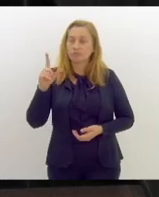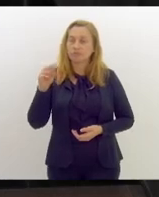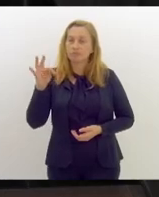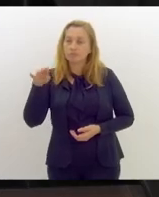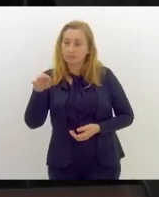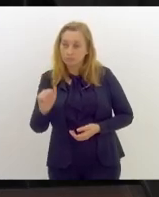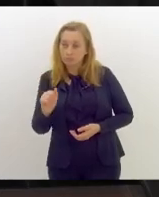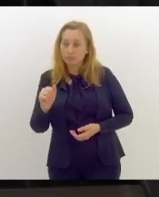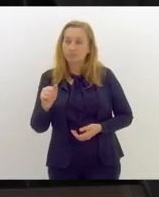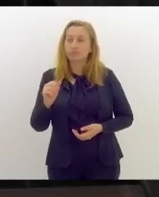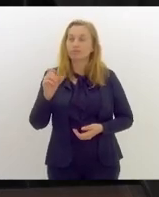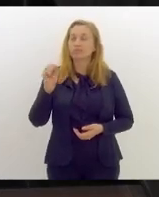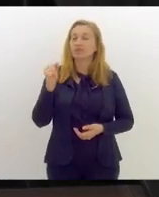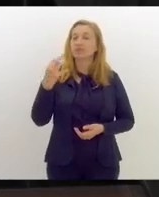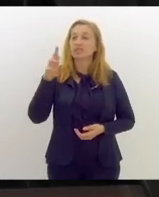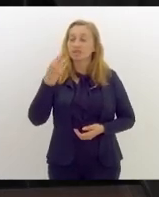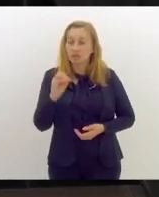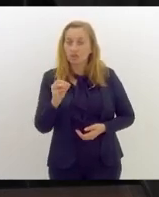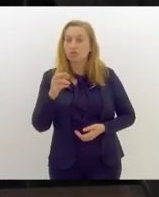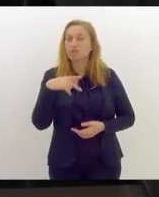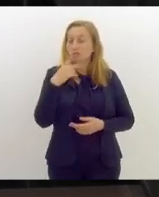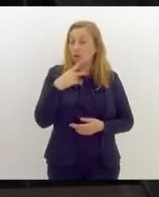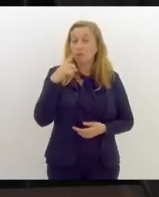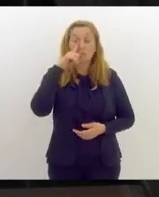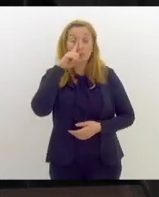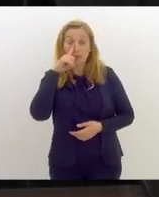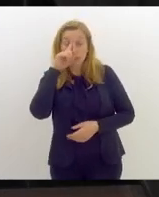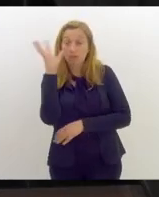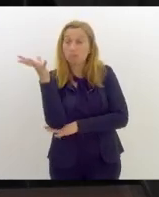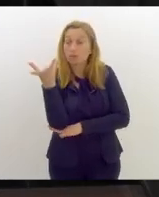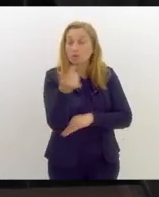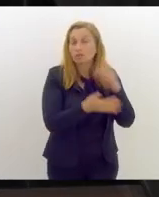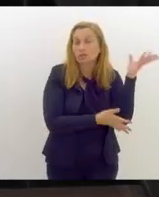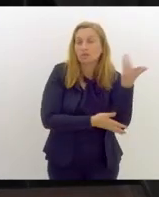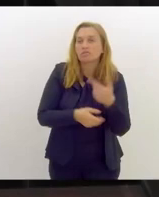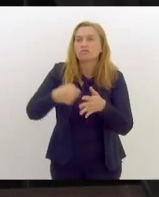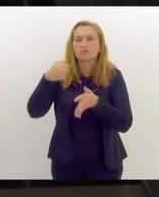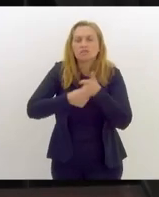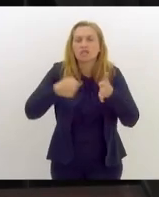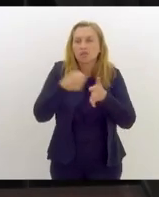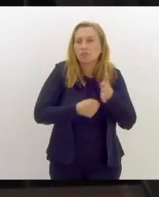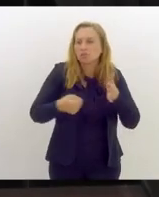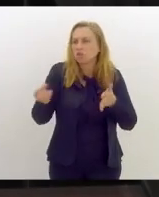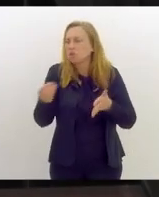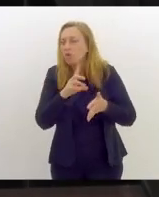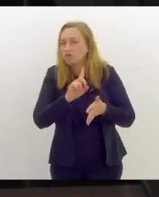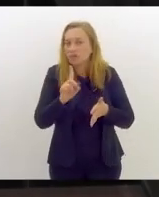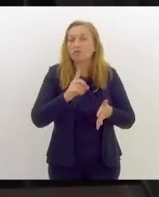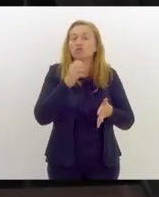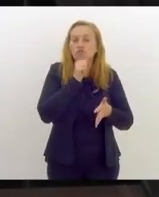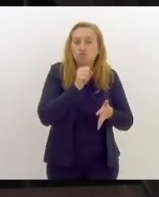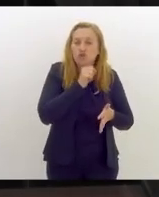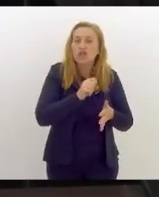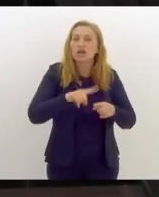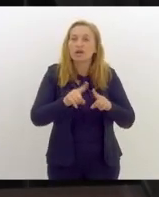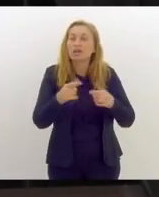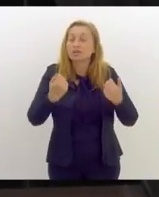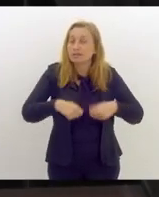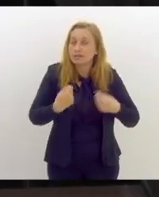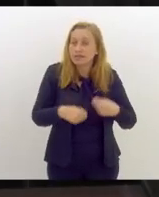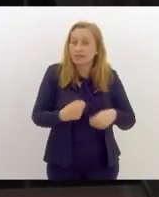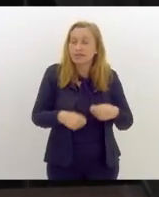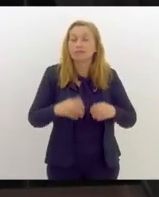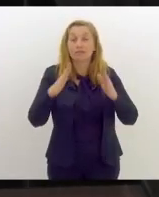que ele nos alertou né dos perigos do meio ambiente dessa luta que não é nova que é antiga então é necessário que